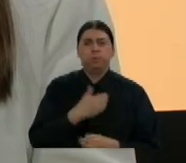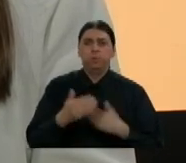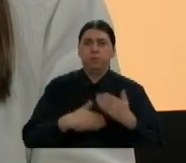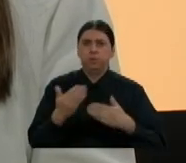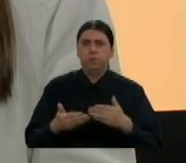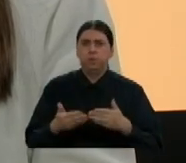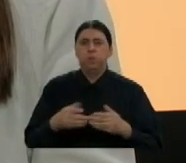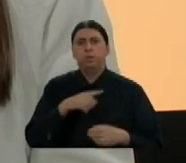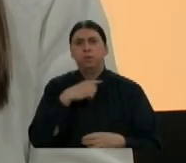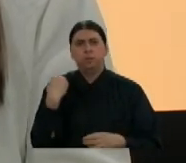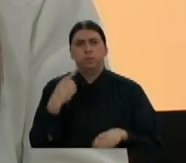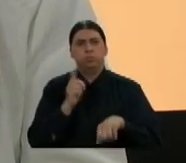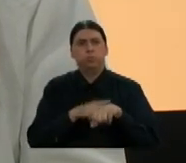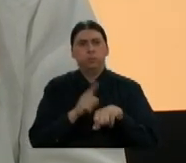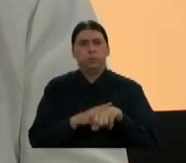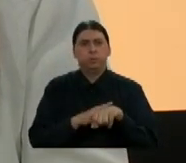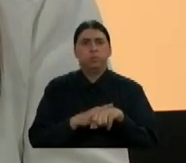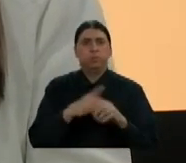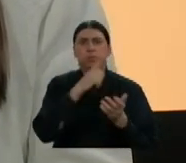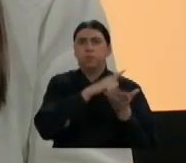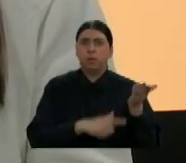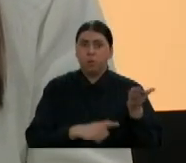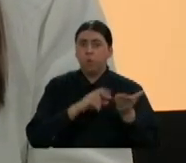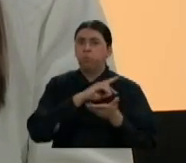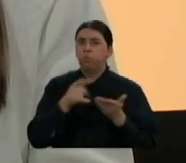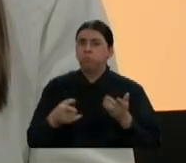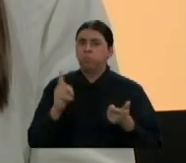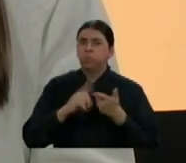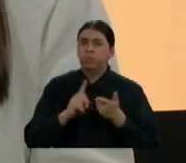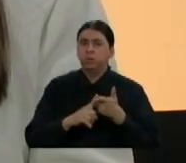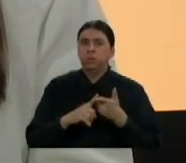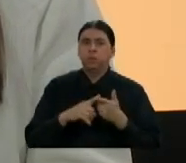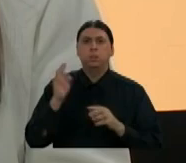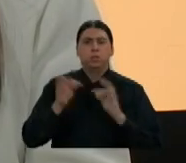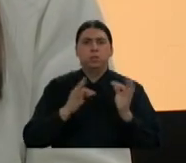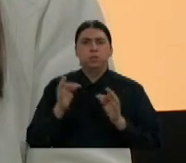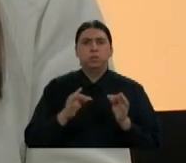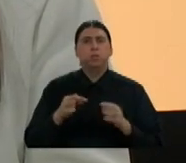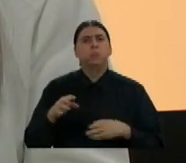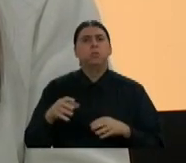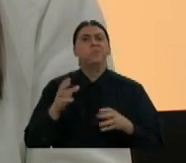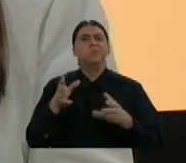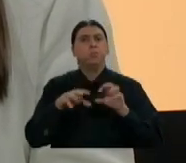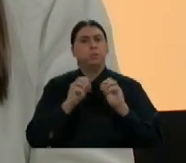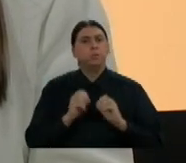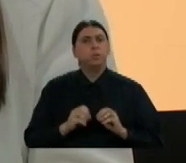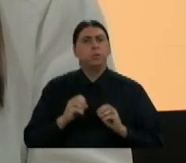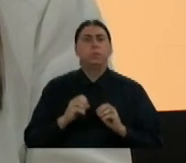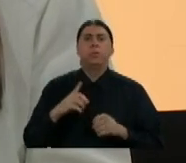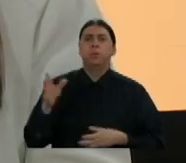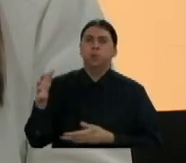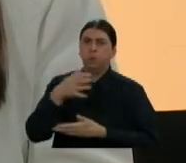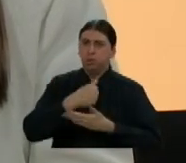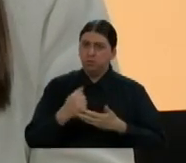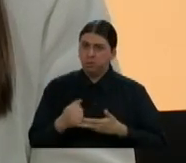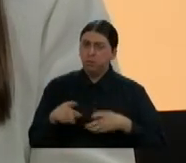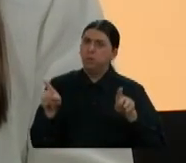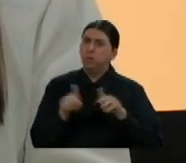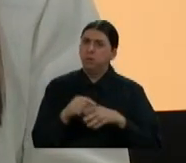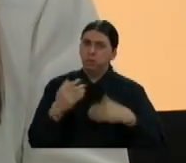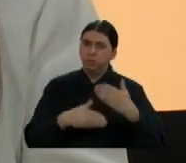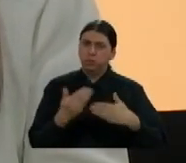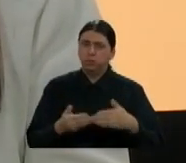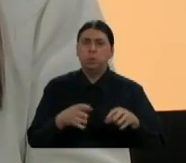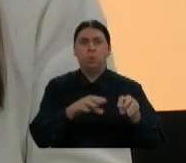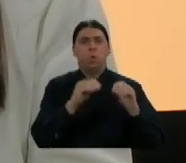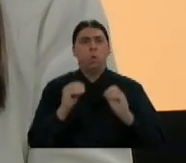atrasada de muitos laudos porque eu preciso do laudo técnico na ação de acolhimento na ação de adoção na preparação para adoção na destituição